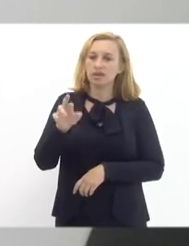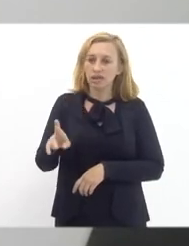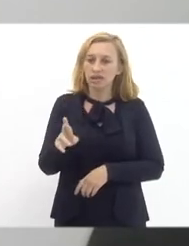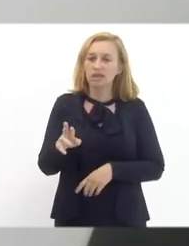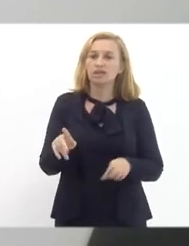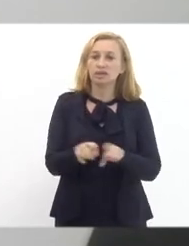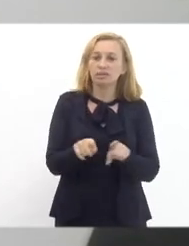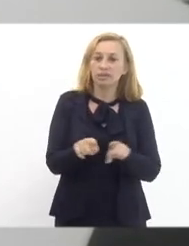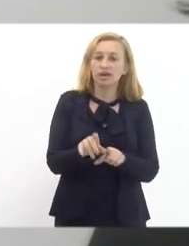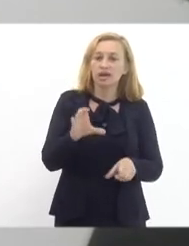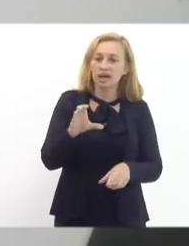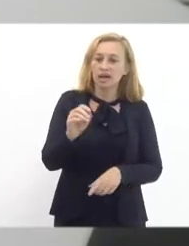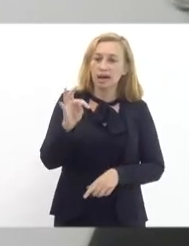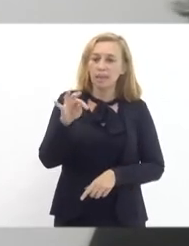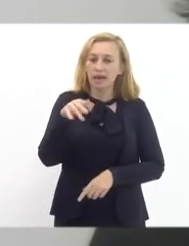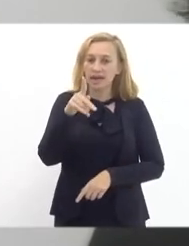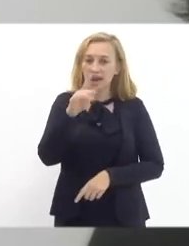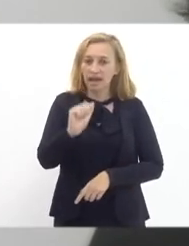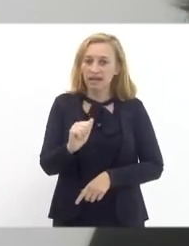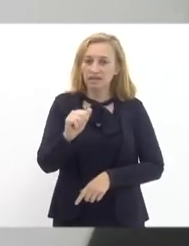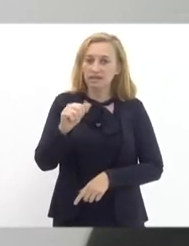Né?